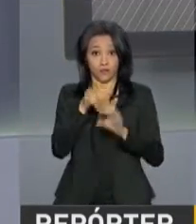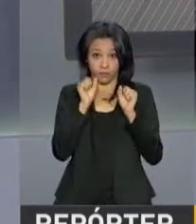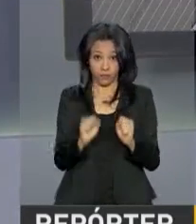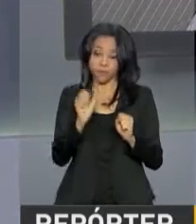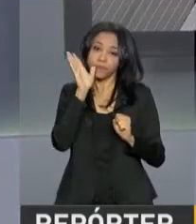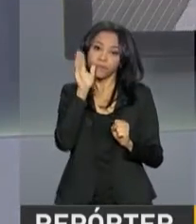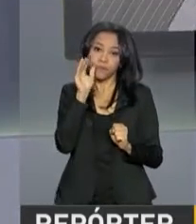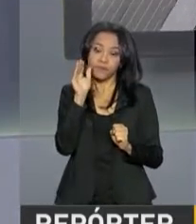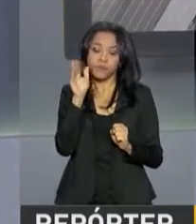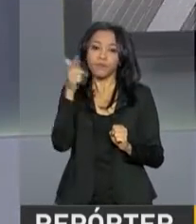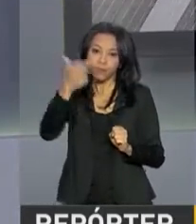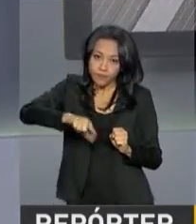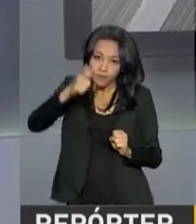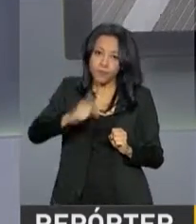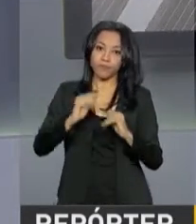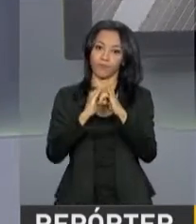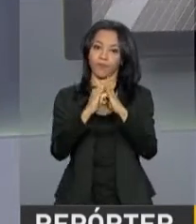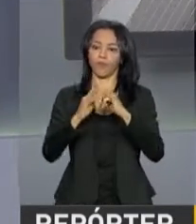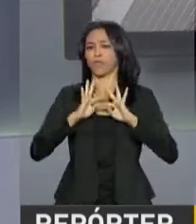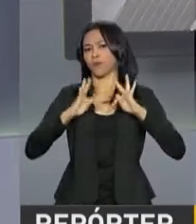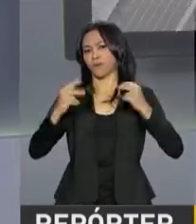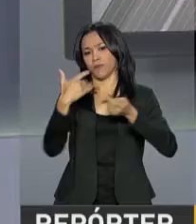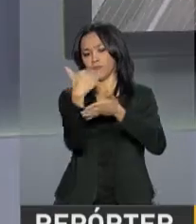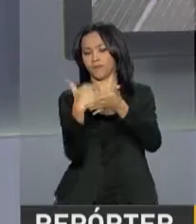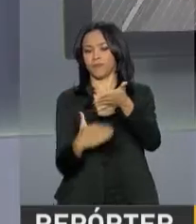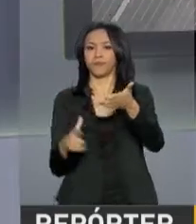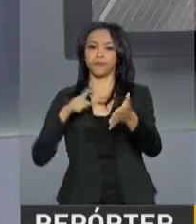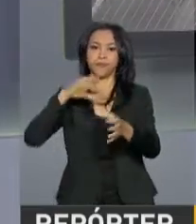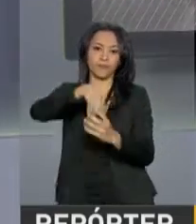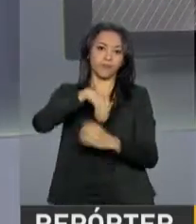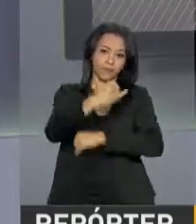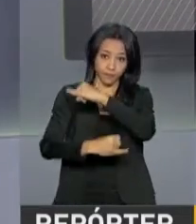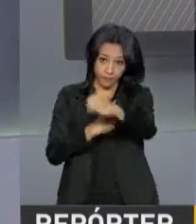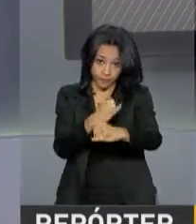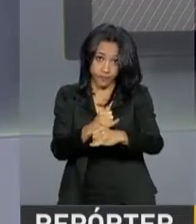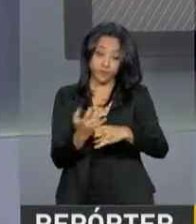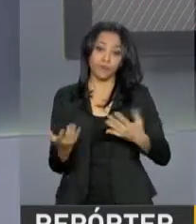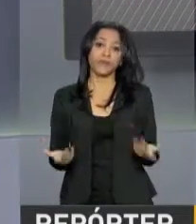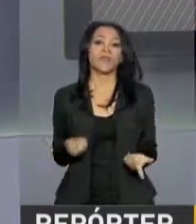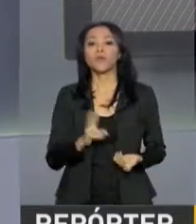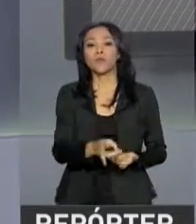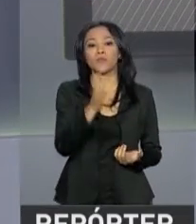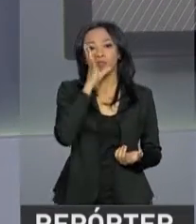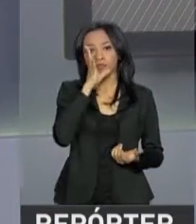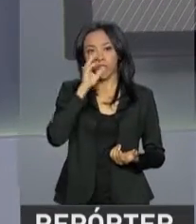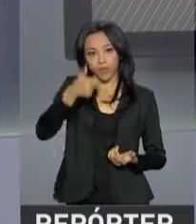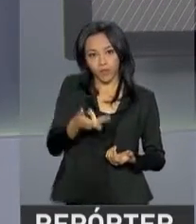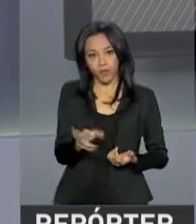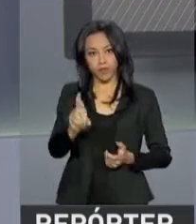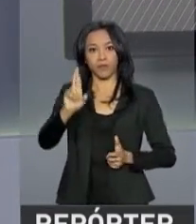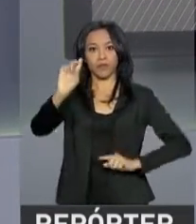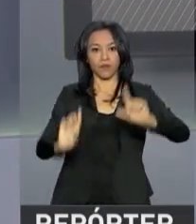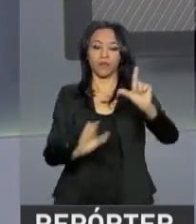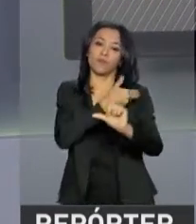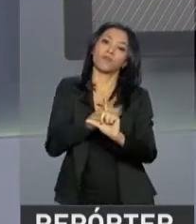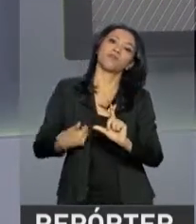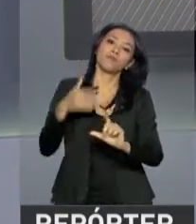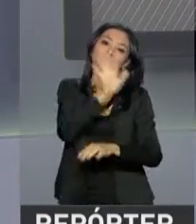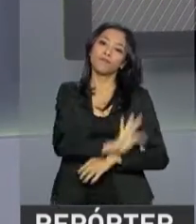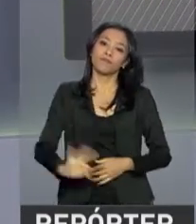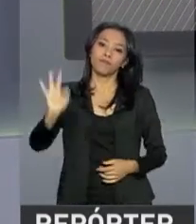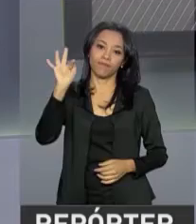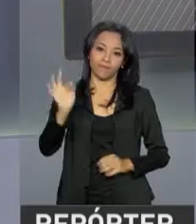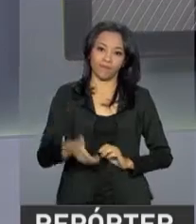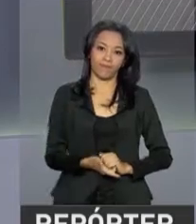youtube e toda a nossa programação também está na página da nbr na internet continue com a gente aqui na nbr a tv do governo